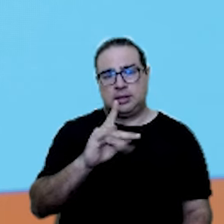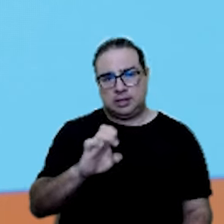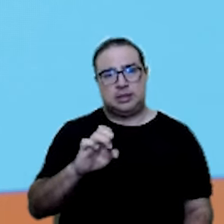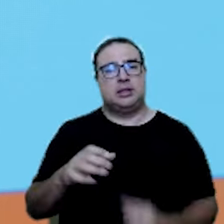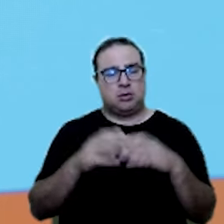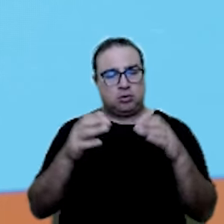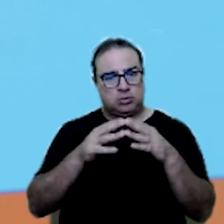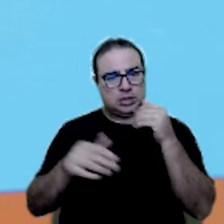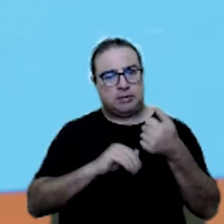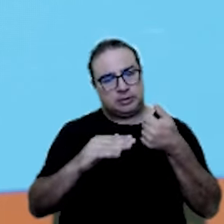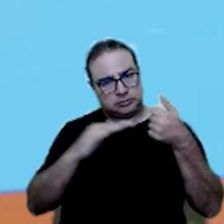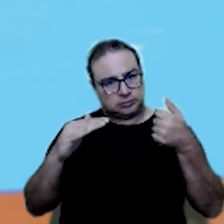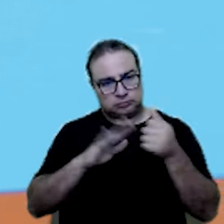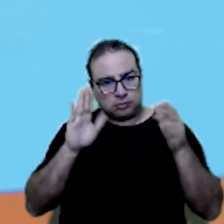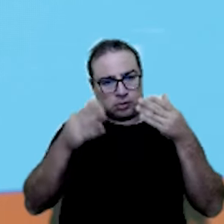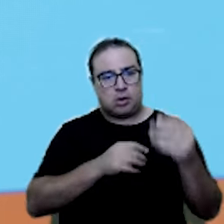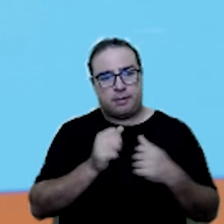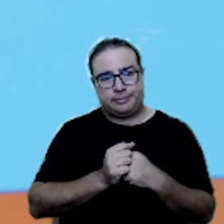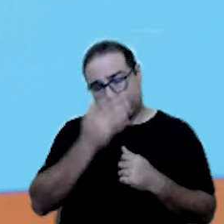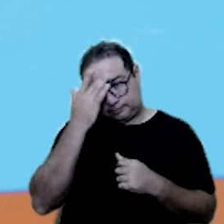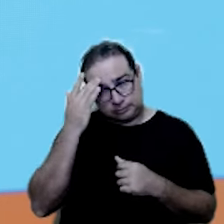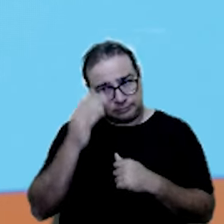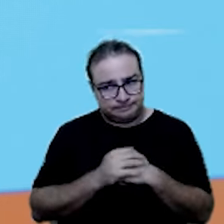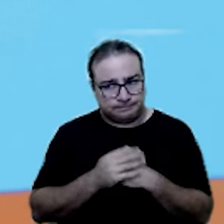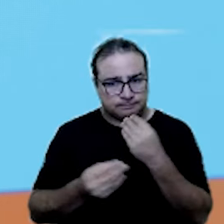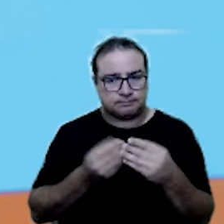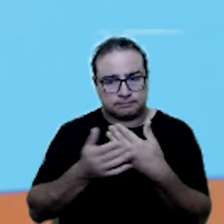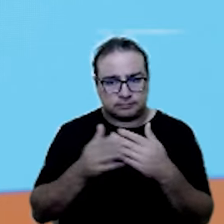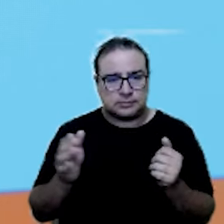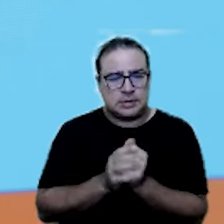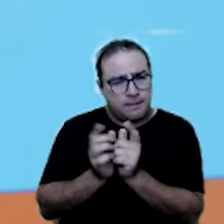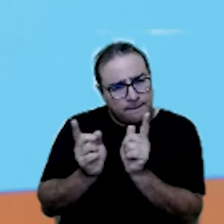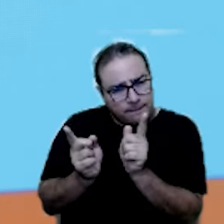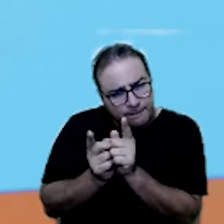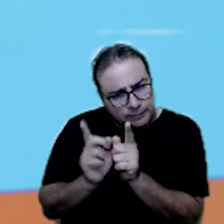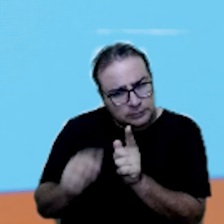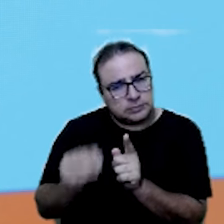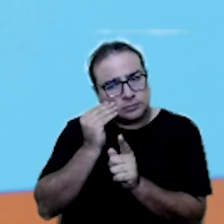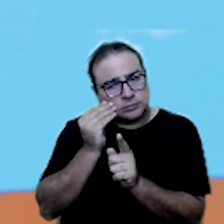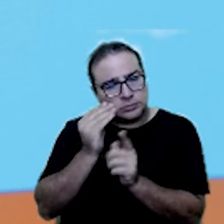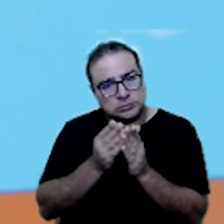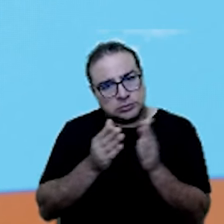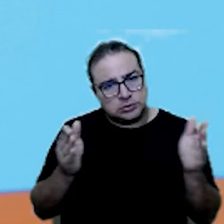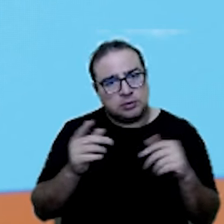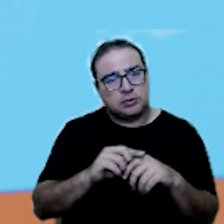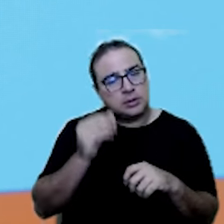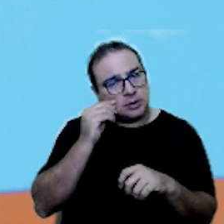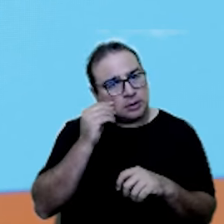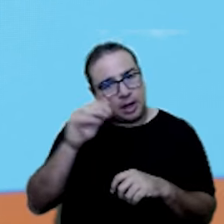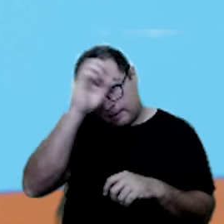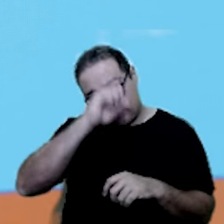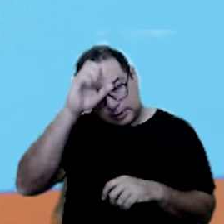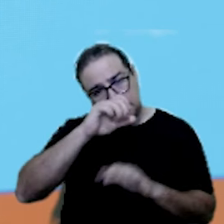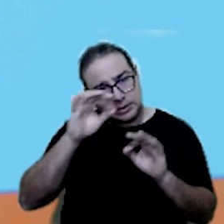servidor específico dedicado e um monte de coisa então Os caras deixaram ali uma fatiazinha do que eles têm lá de servidor para poder